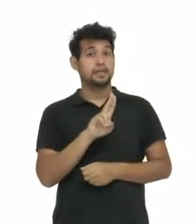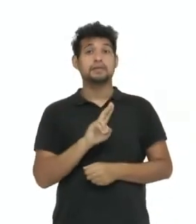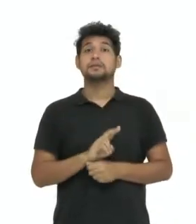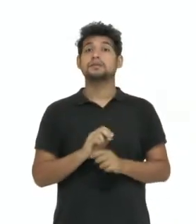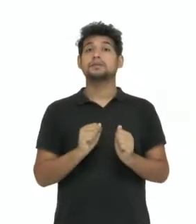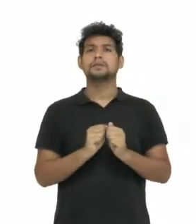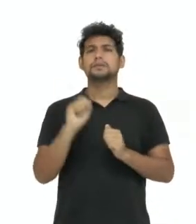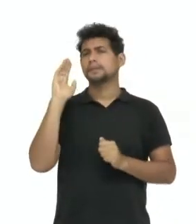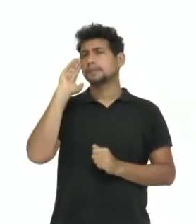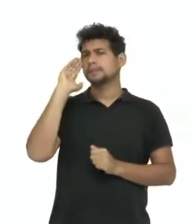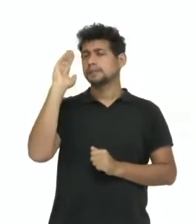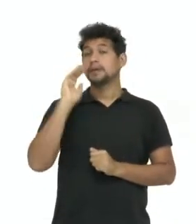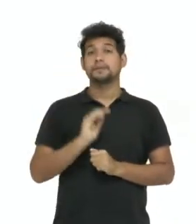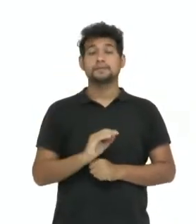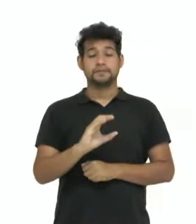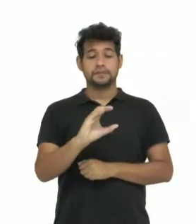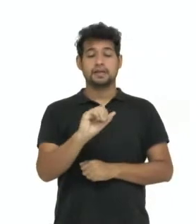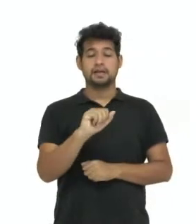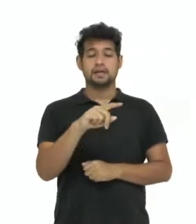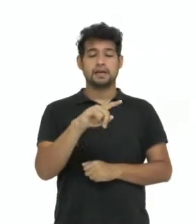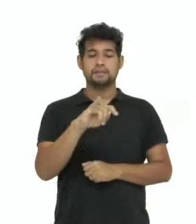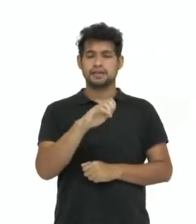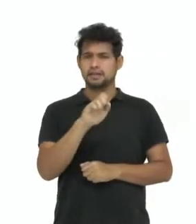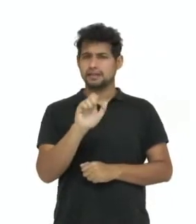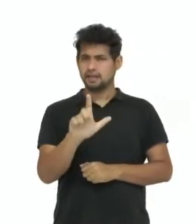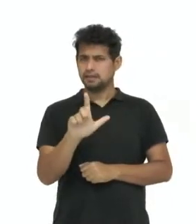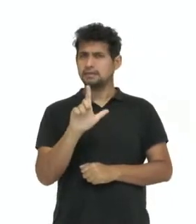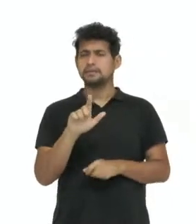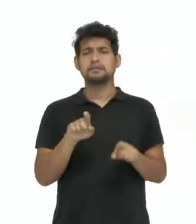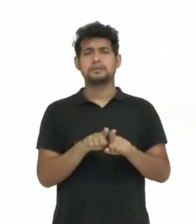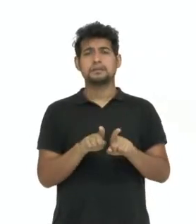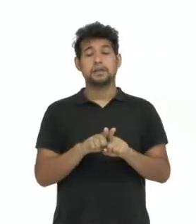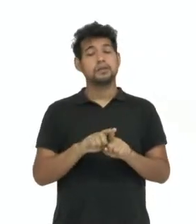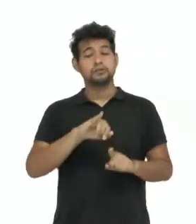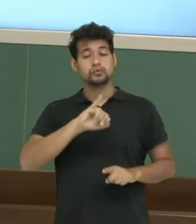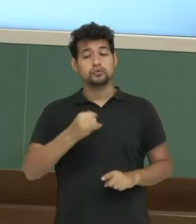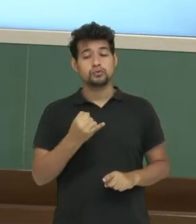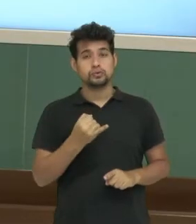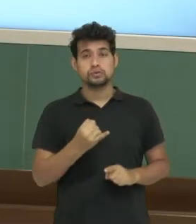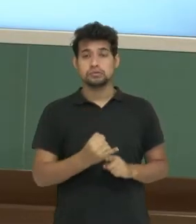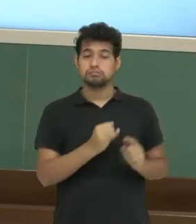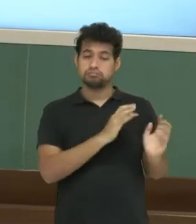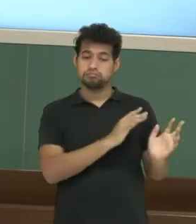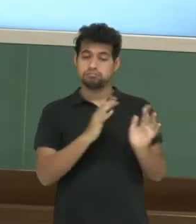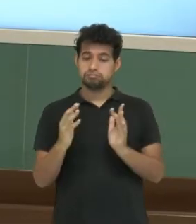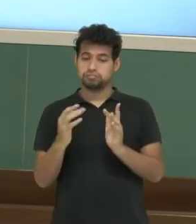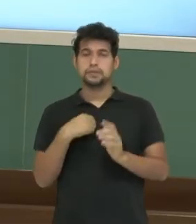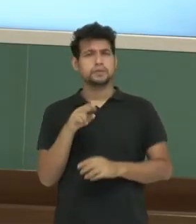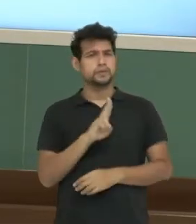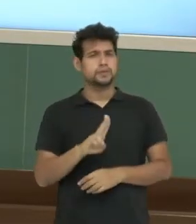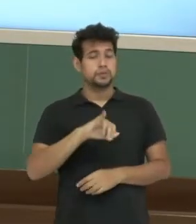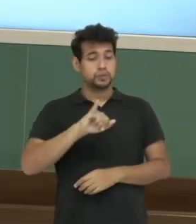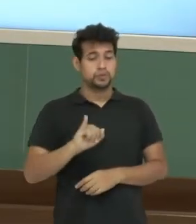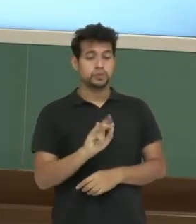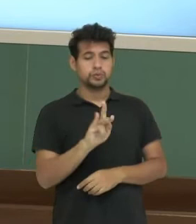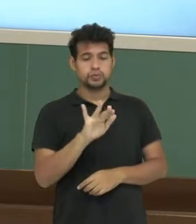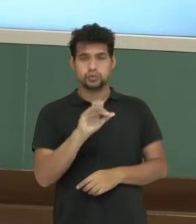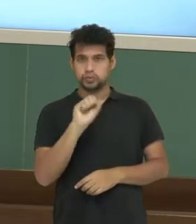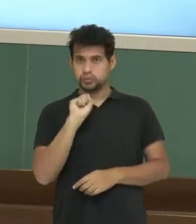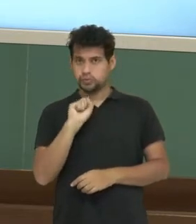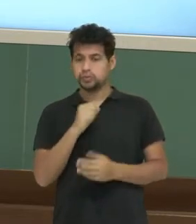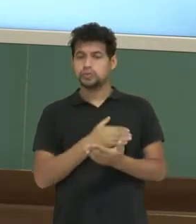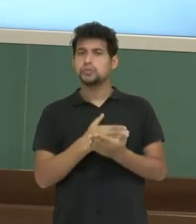ao principal, ao capital, para o cálculo dos juros do período seguinte. Então, eu utilizo juros junto com o capital